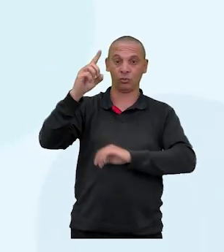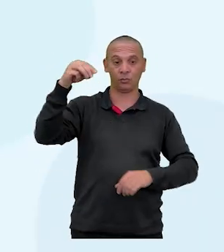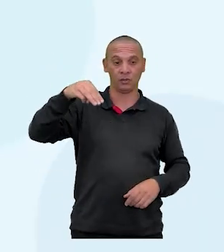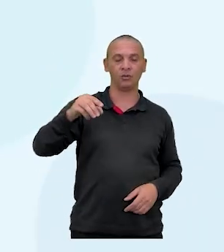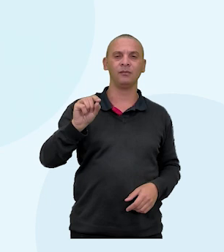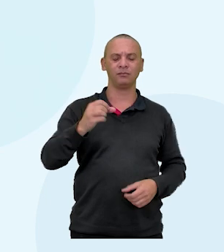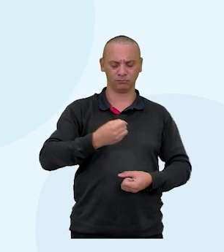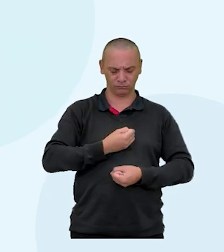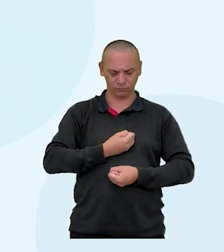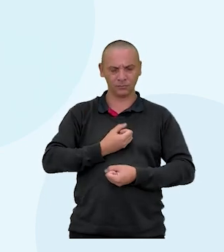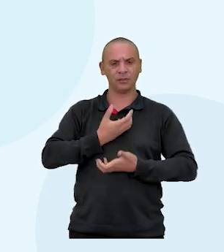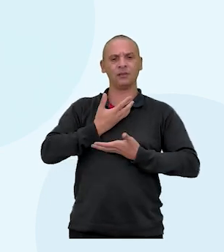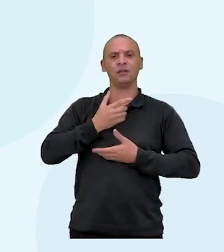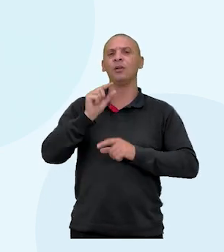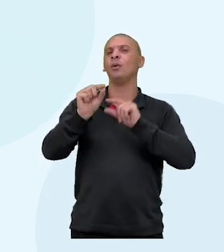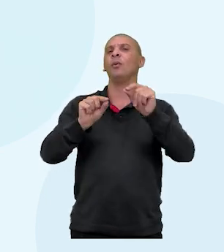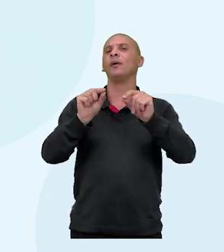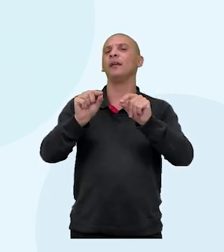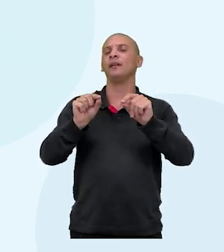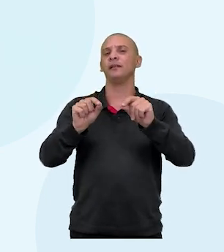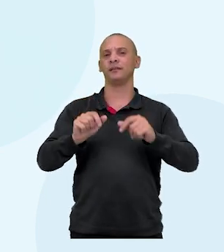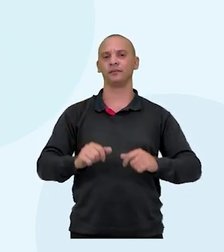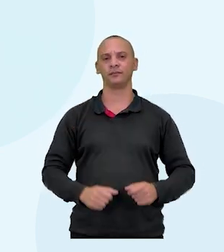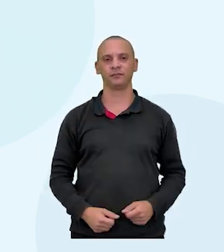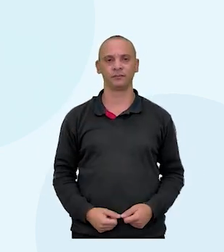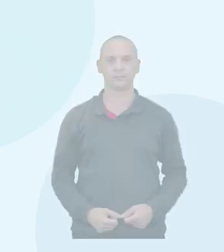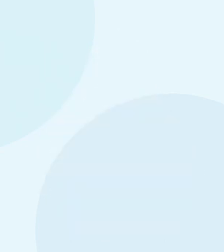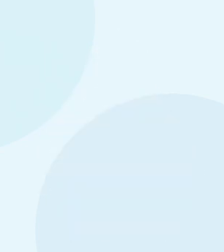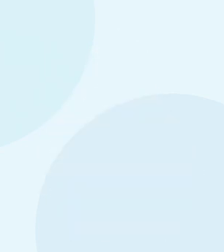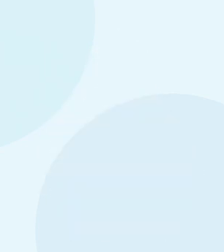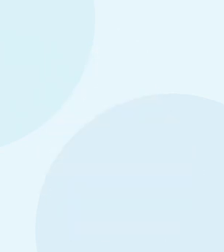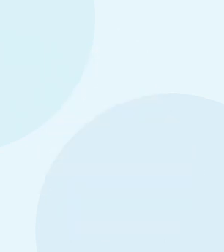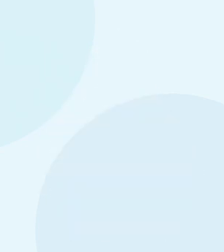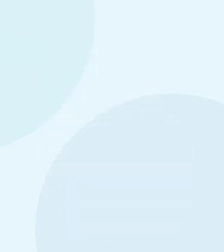O que é um poema? Já voltamos.